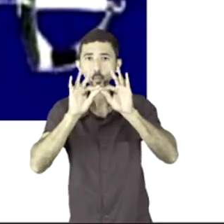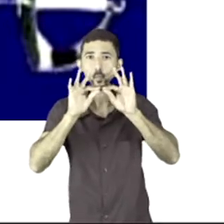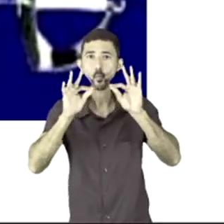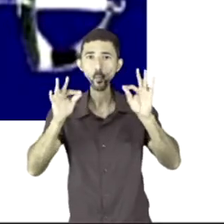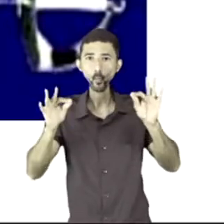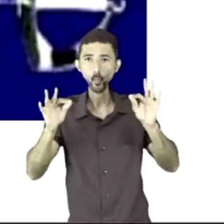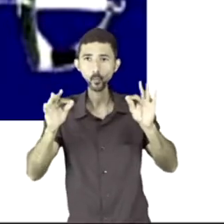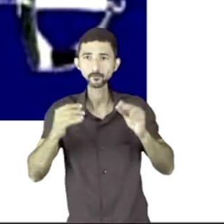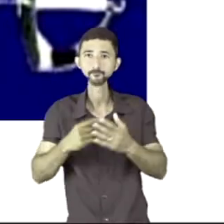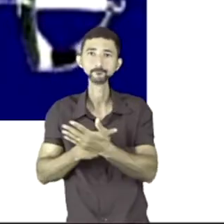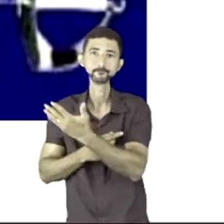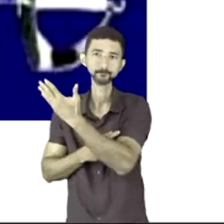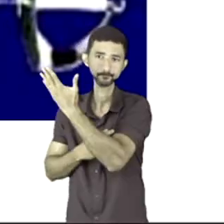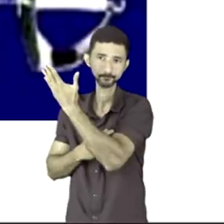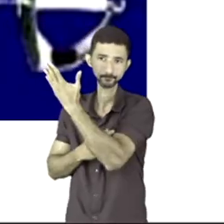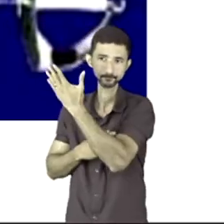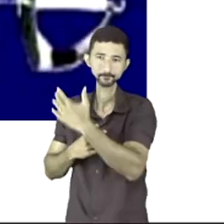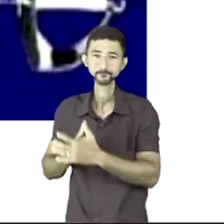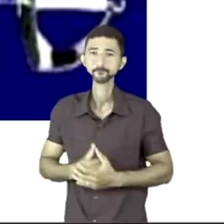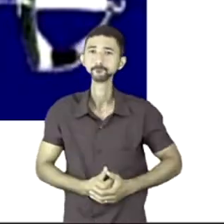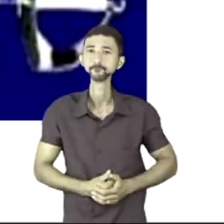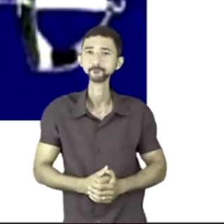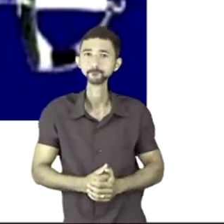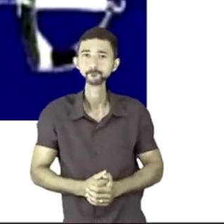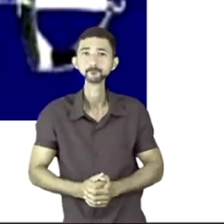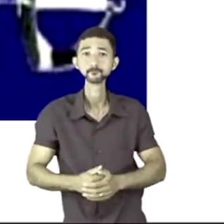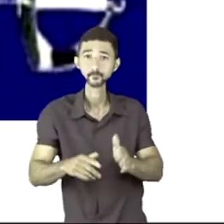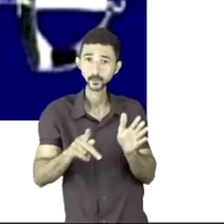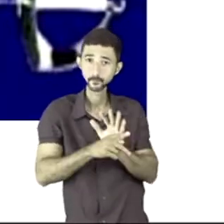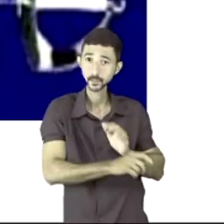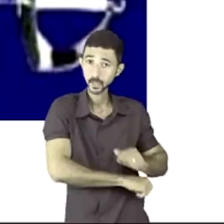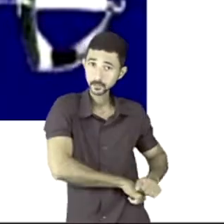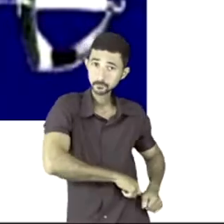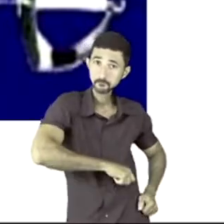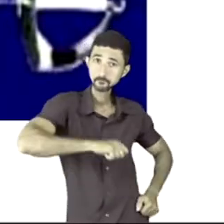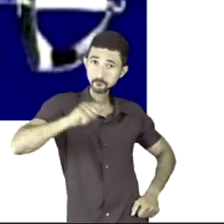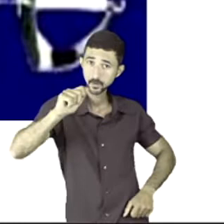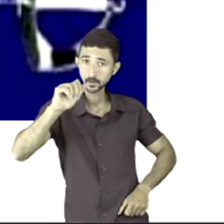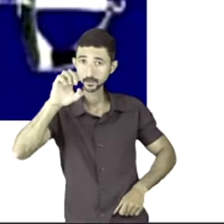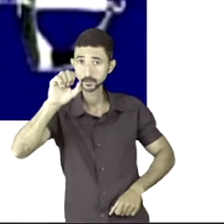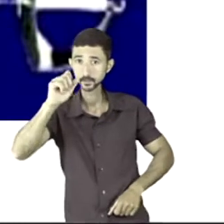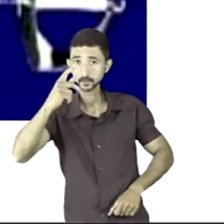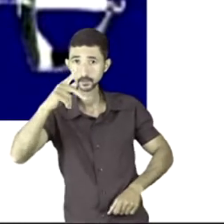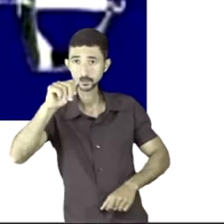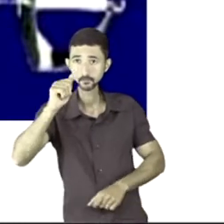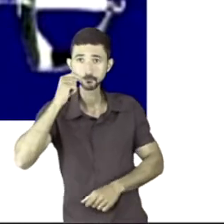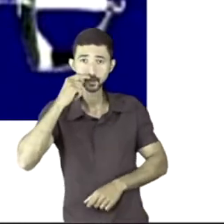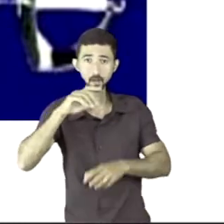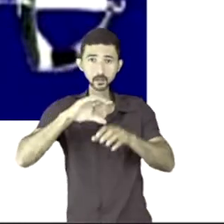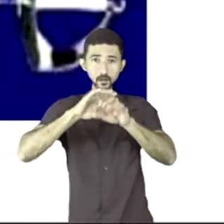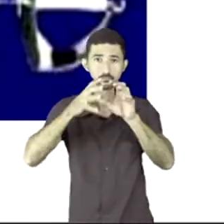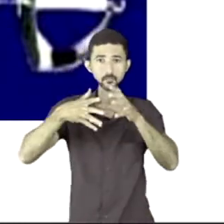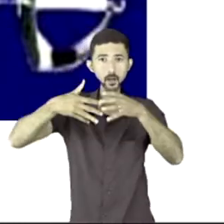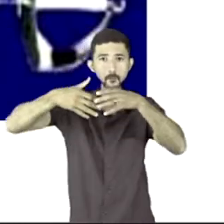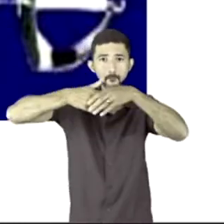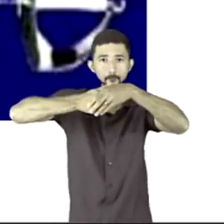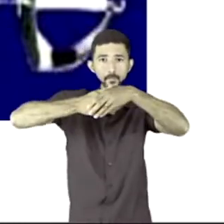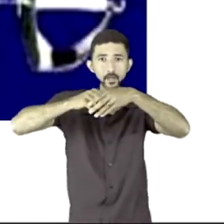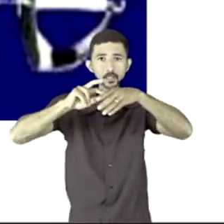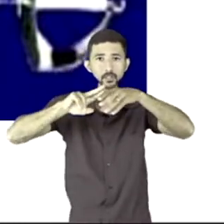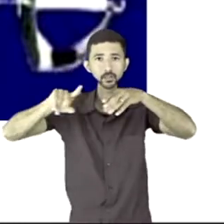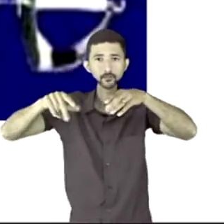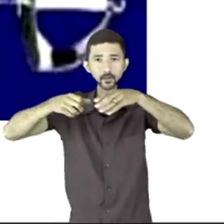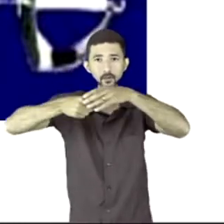fina, tá? Você tem a espada propriamente dita, que ela tem um cabo ali diferente, ela tem uma ponta